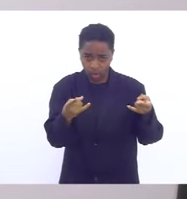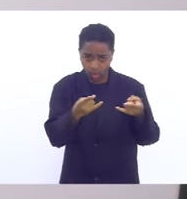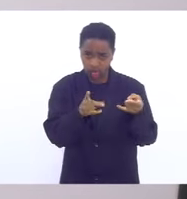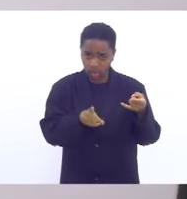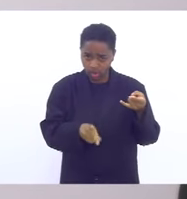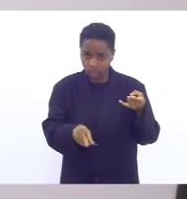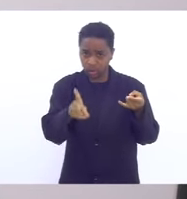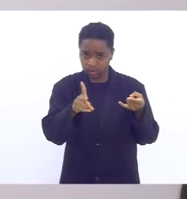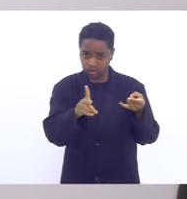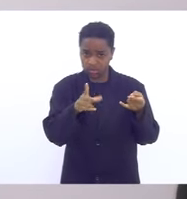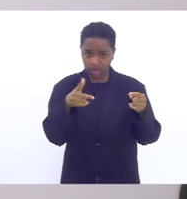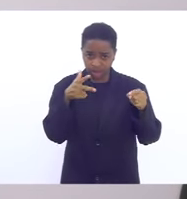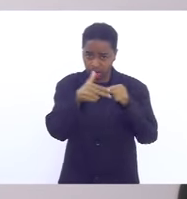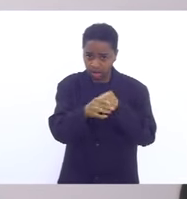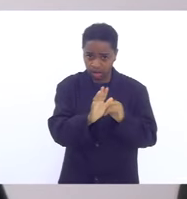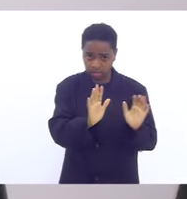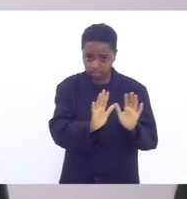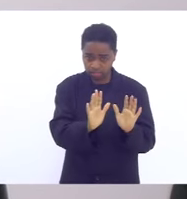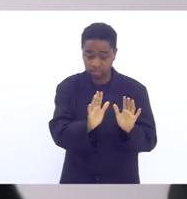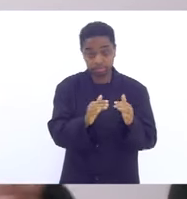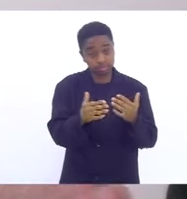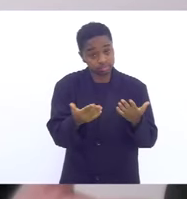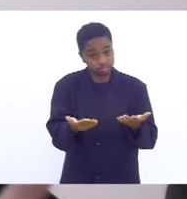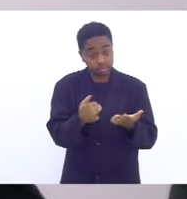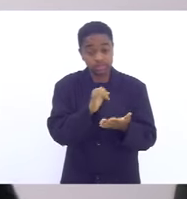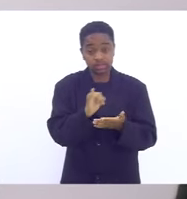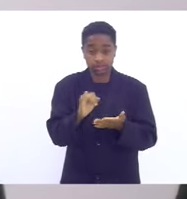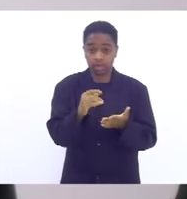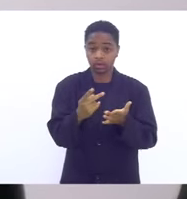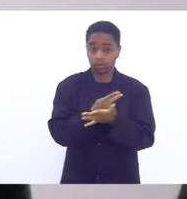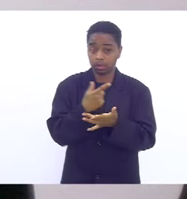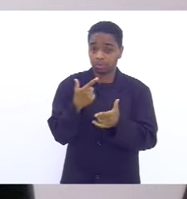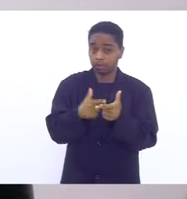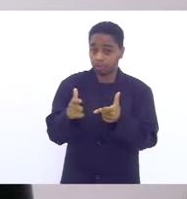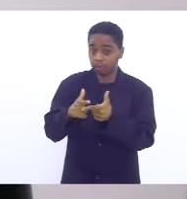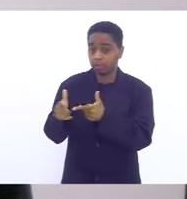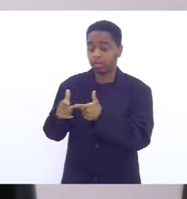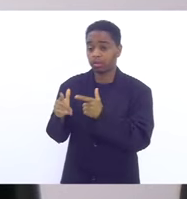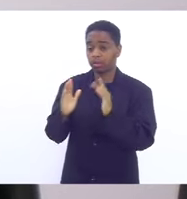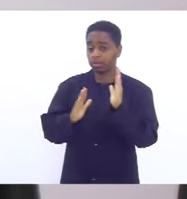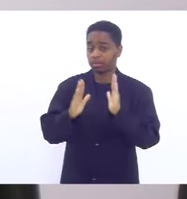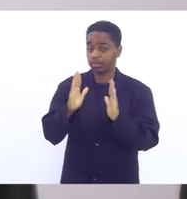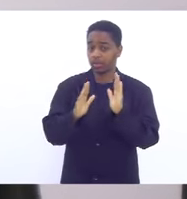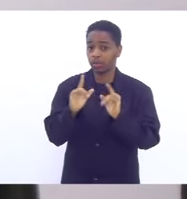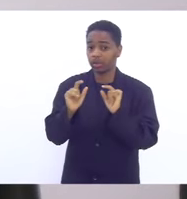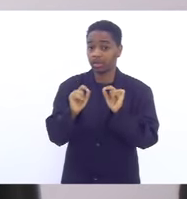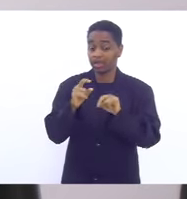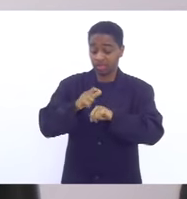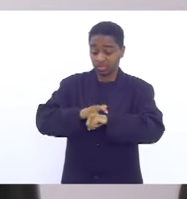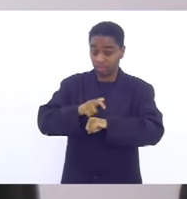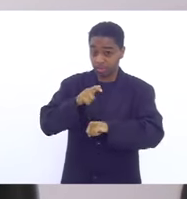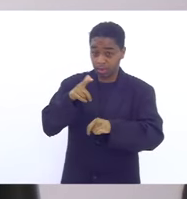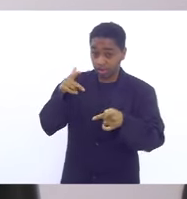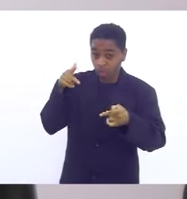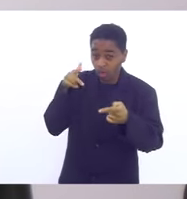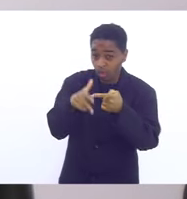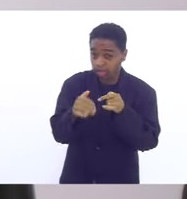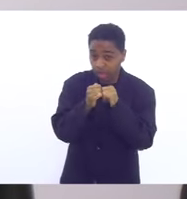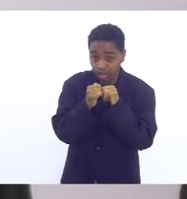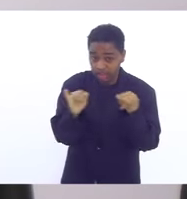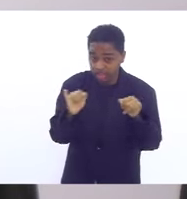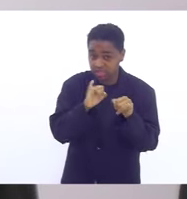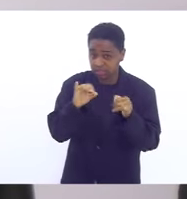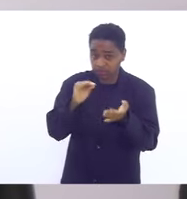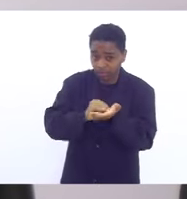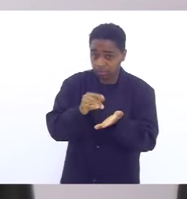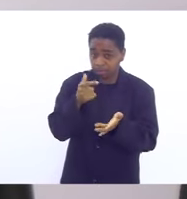continuar sem ser cortada, pelo problema ocorrido nos últimos tempos? Porque na hora de cortar, sem o pagamento da